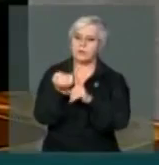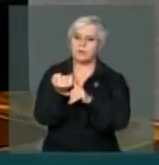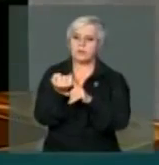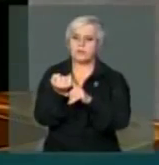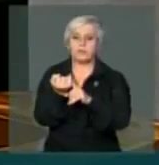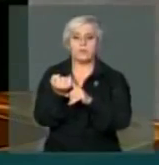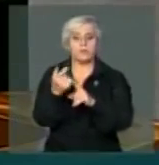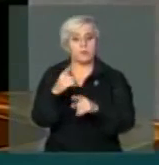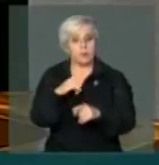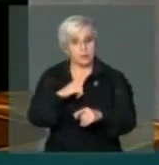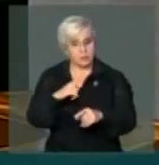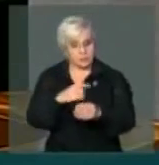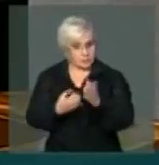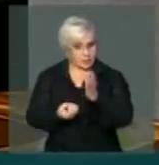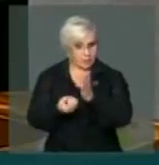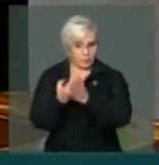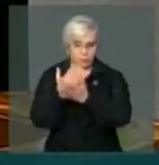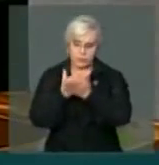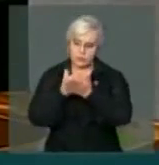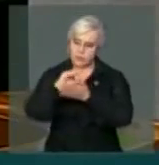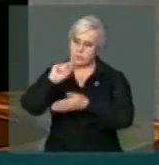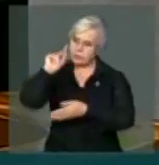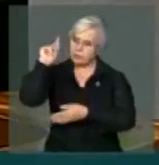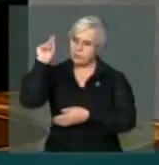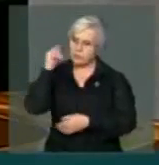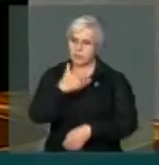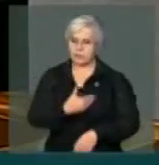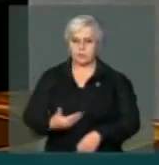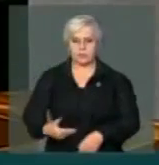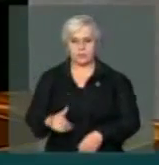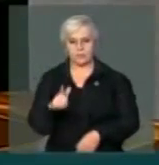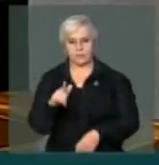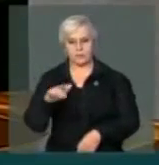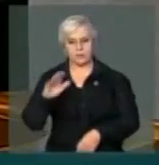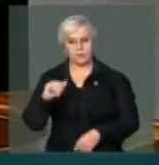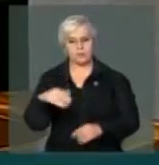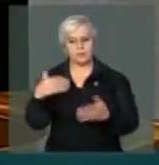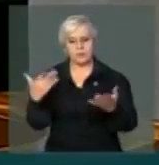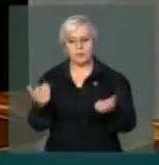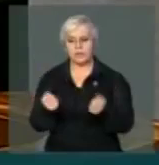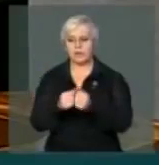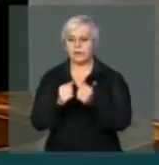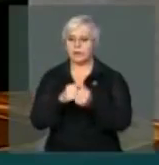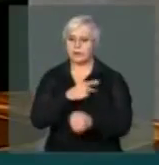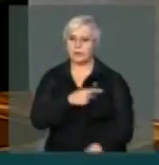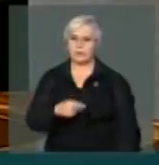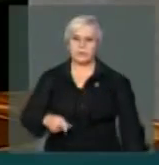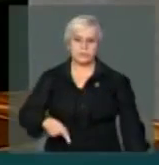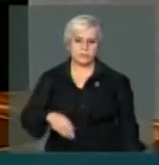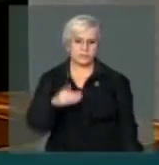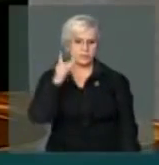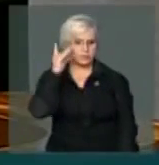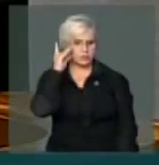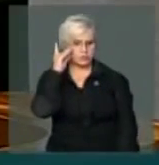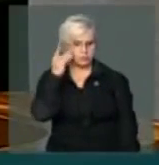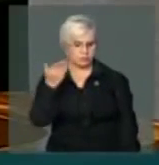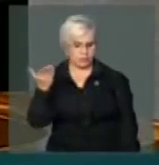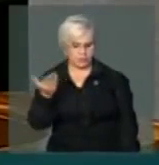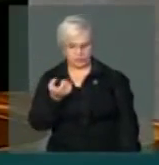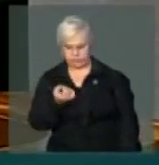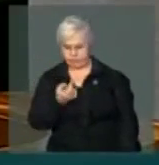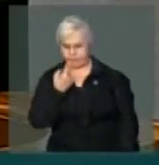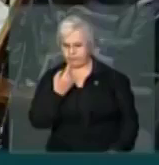sendo implementados desde o governo Lula e agora com a presidenta Dilma. É de se estranhar